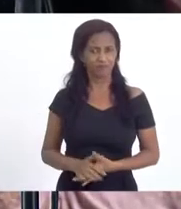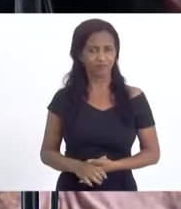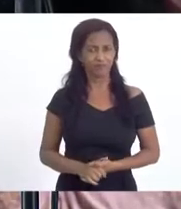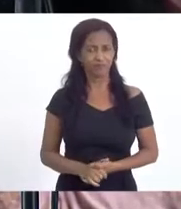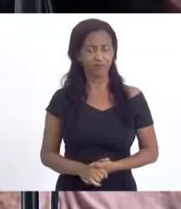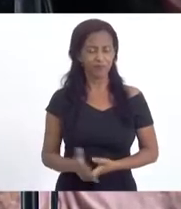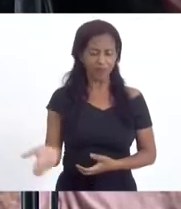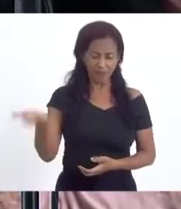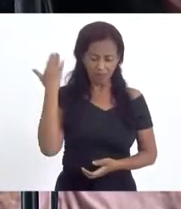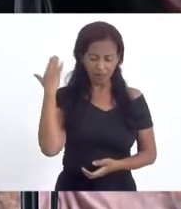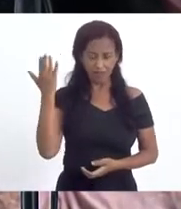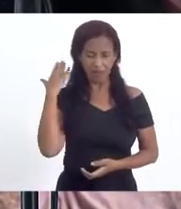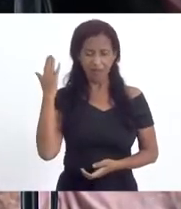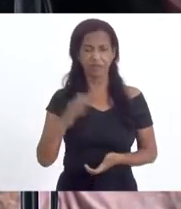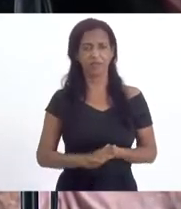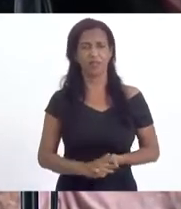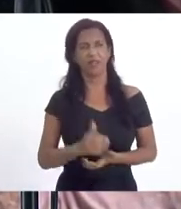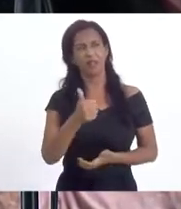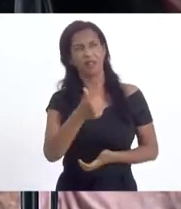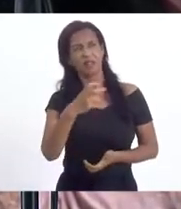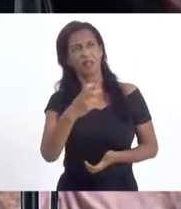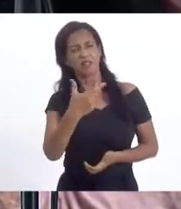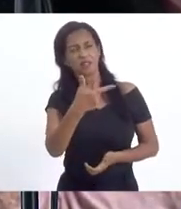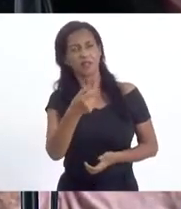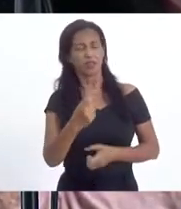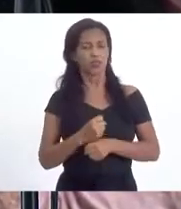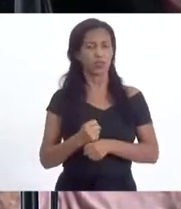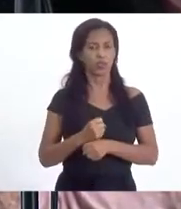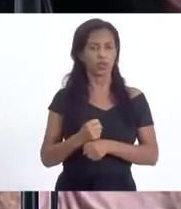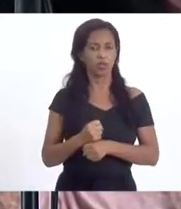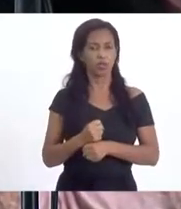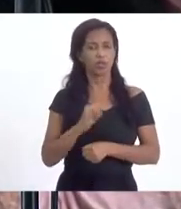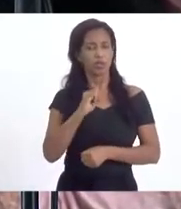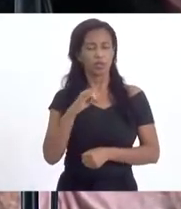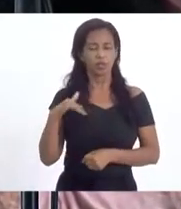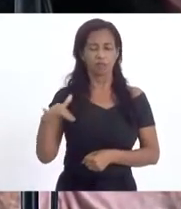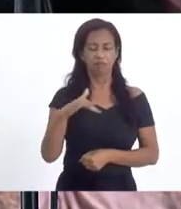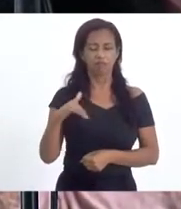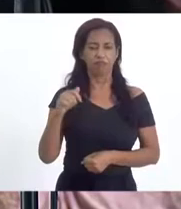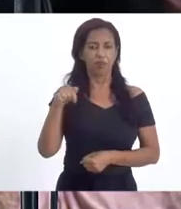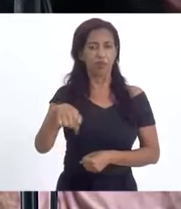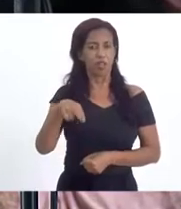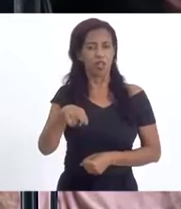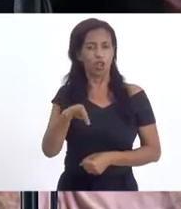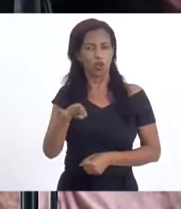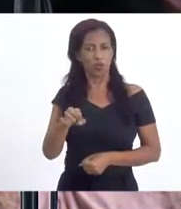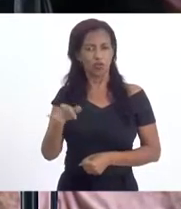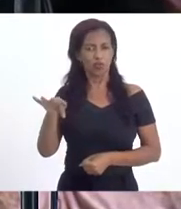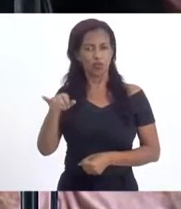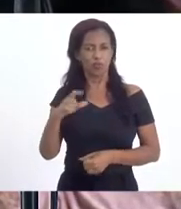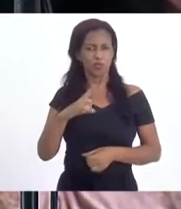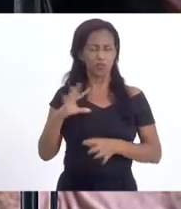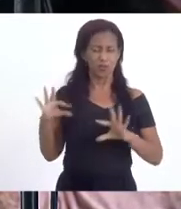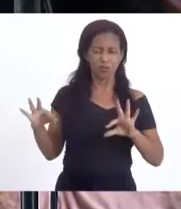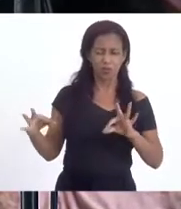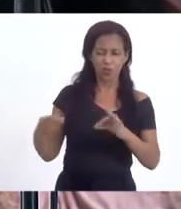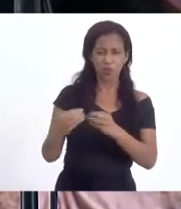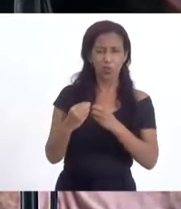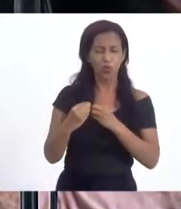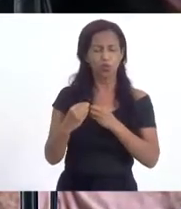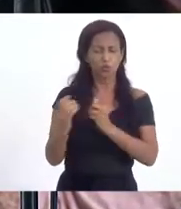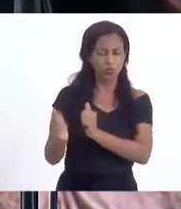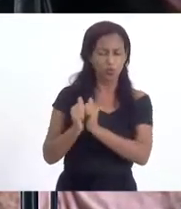Lá atrás, há 15, 20 anos, se a região aqui norte fluminense tivesse todos os municípios criado um